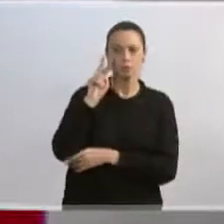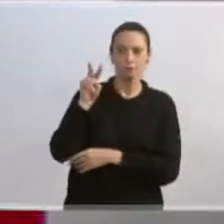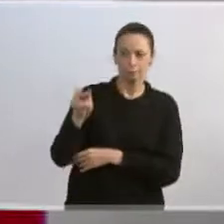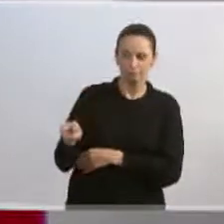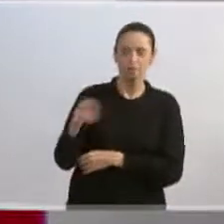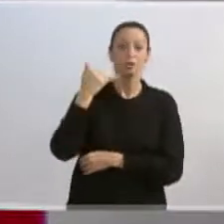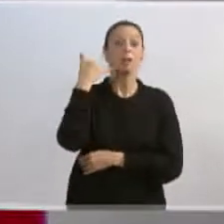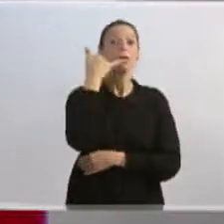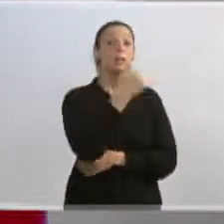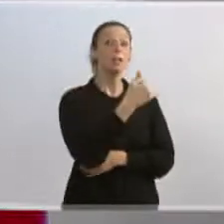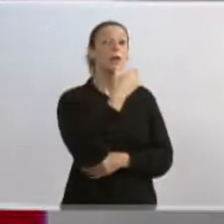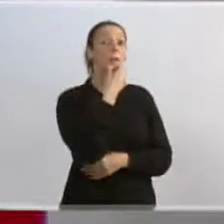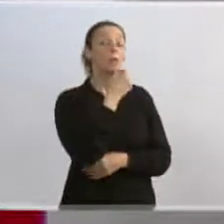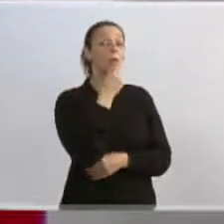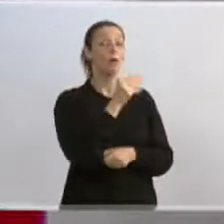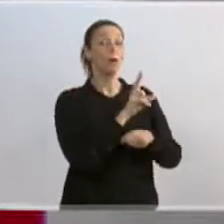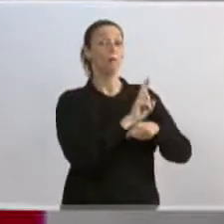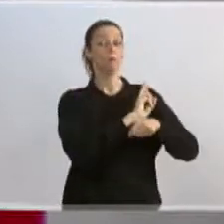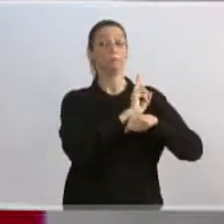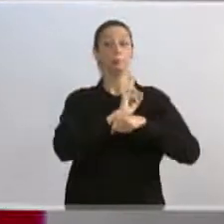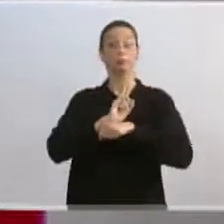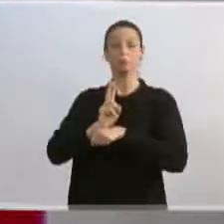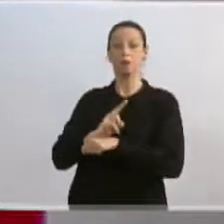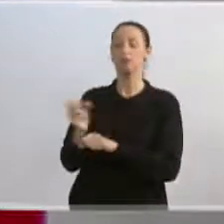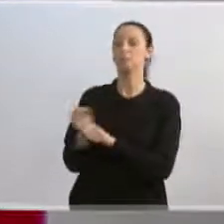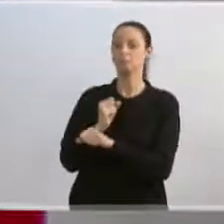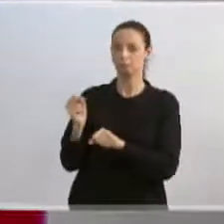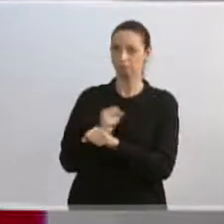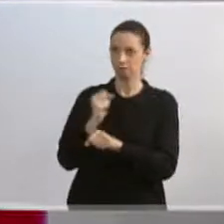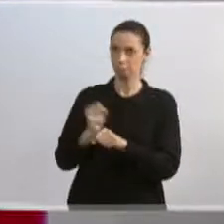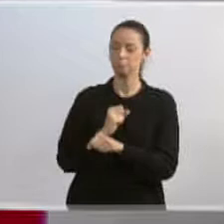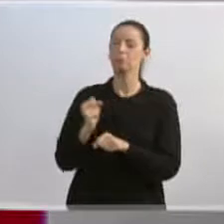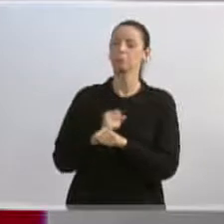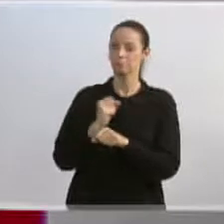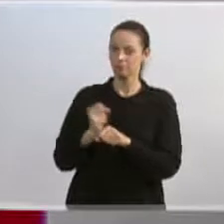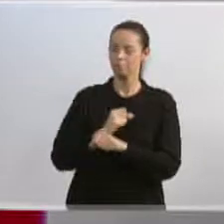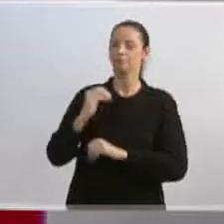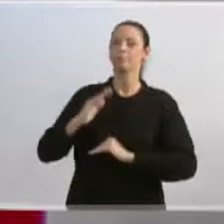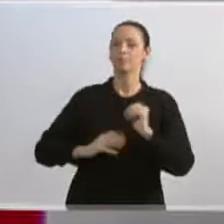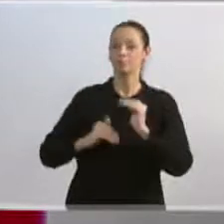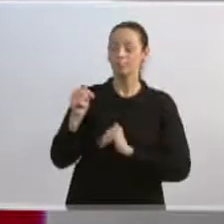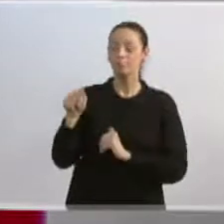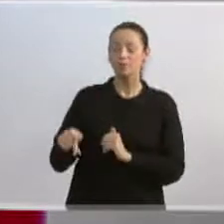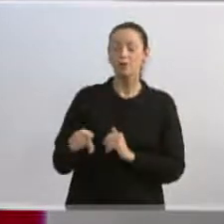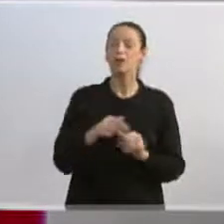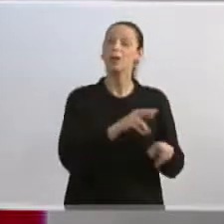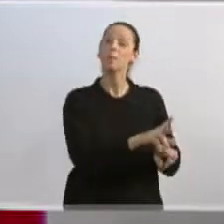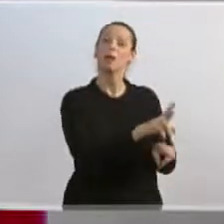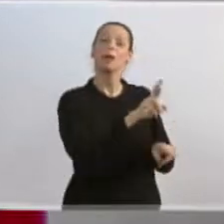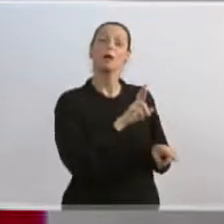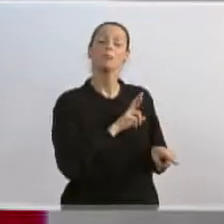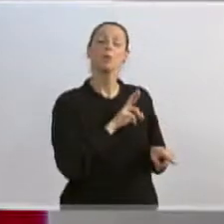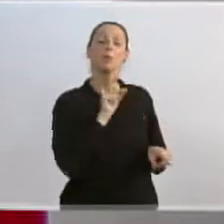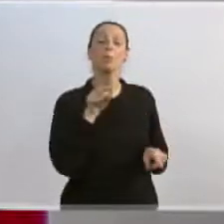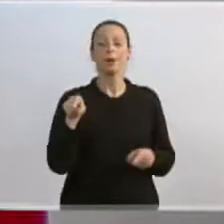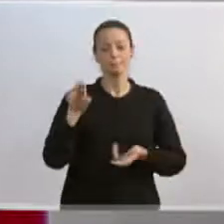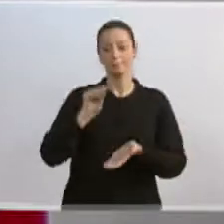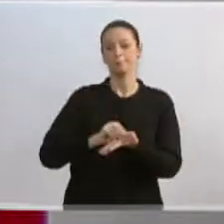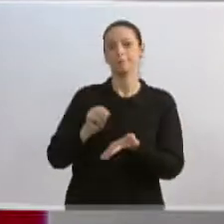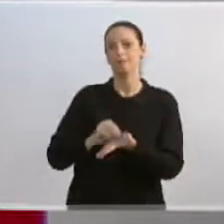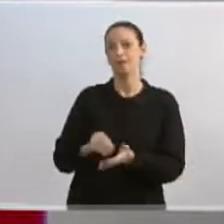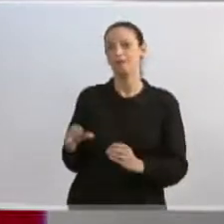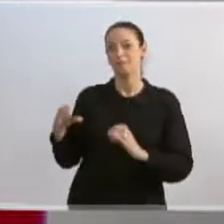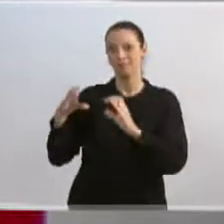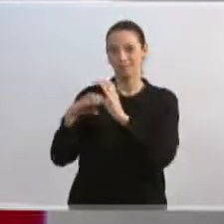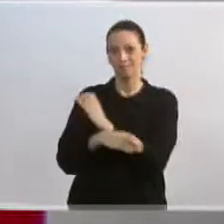fiscal fiscal da secretaria de obras que têm fiscalizado aquela obra ali ele informou que ainda está inacabada não é